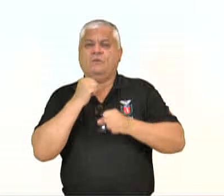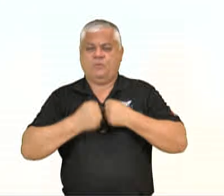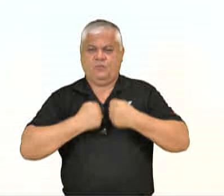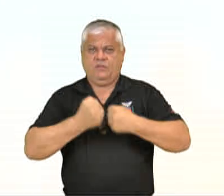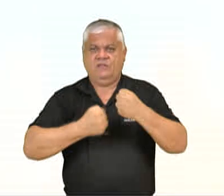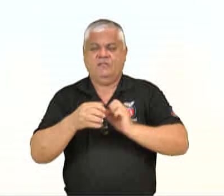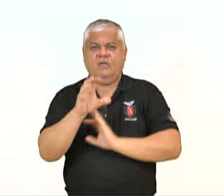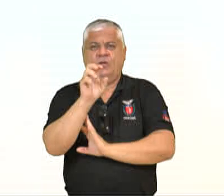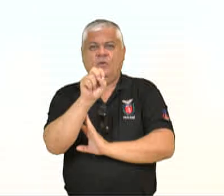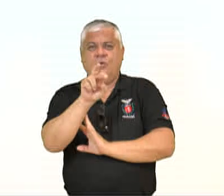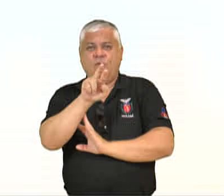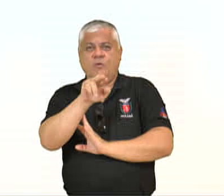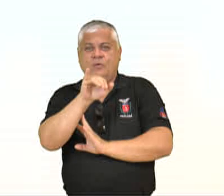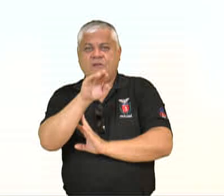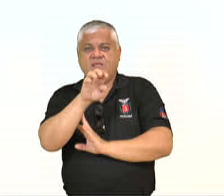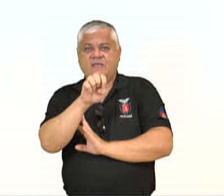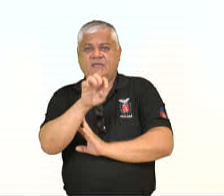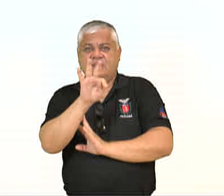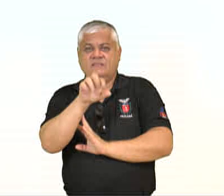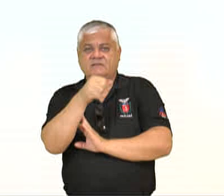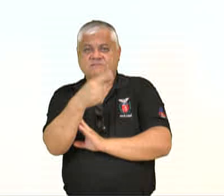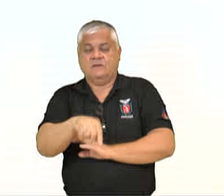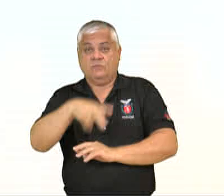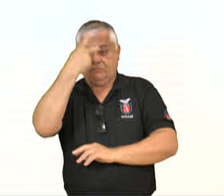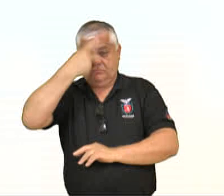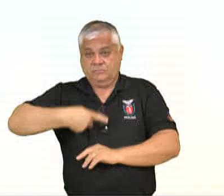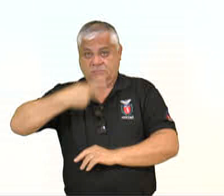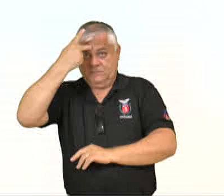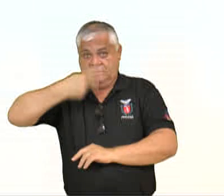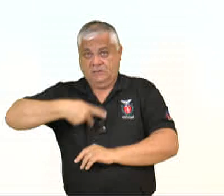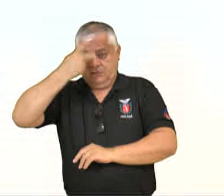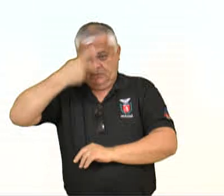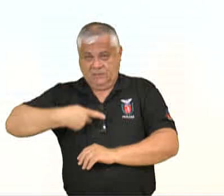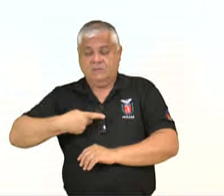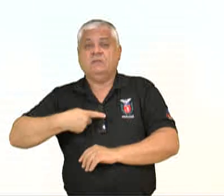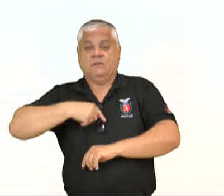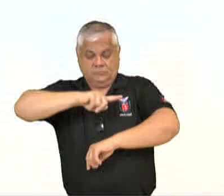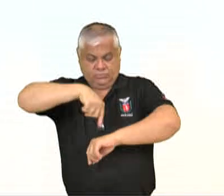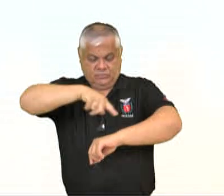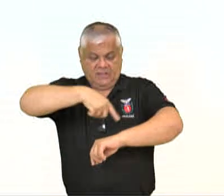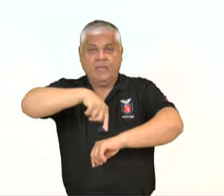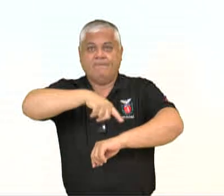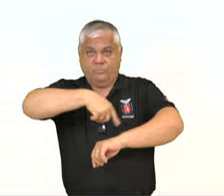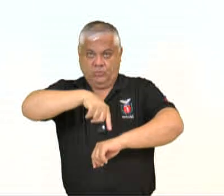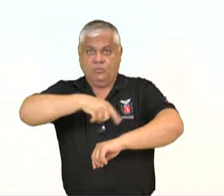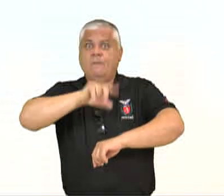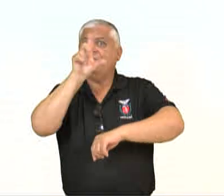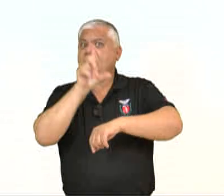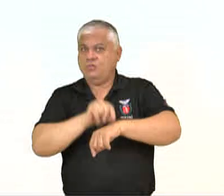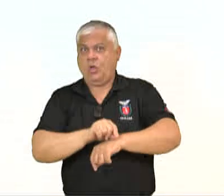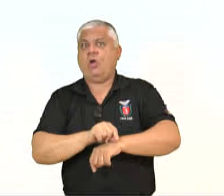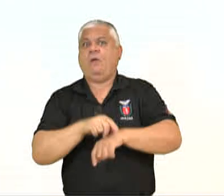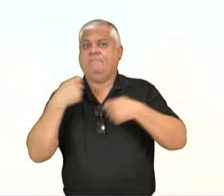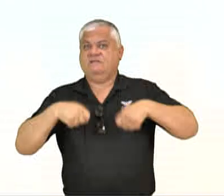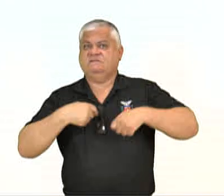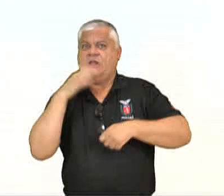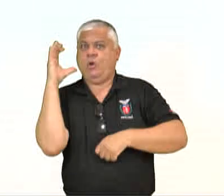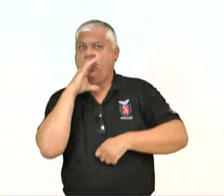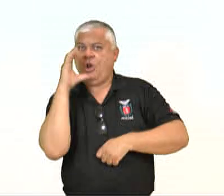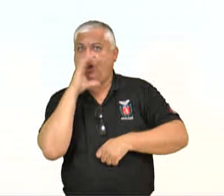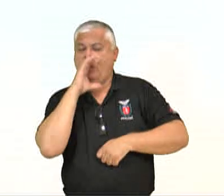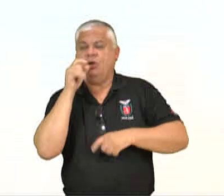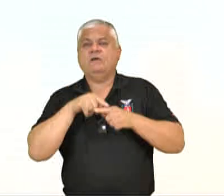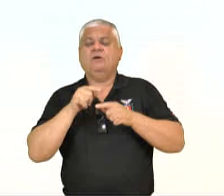orientação? É uma corrida individual, contra-relógio, ou seja, menor tempo, tá? Em